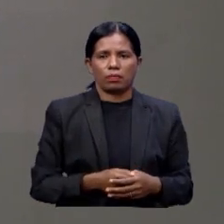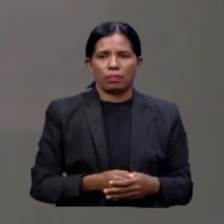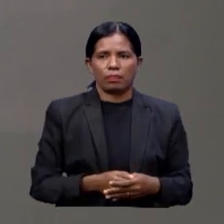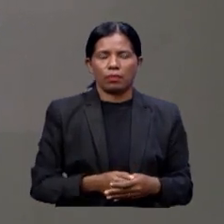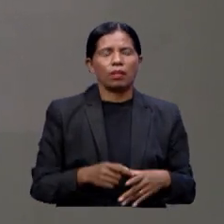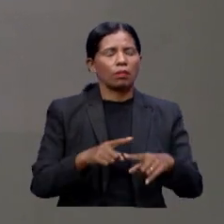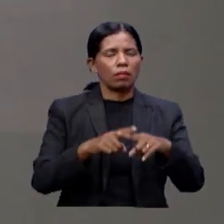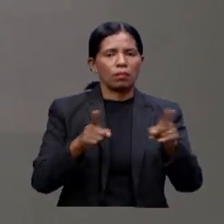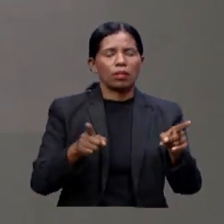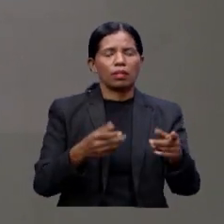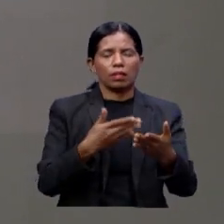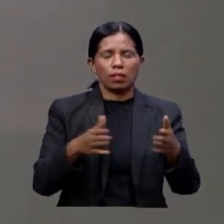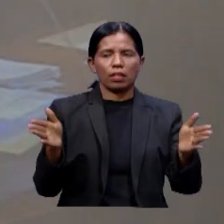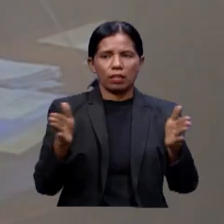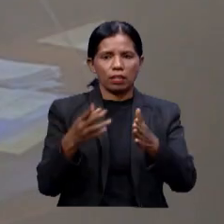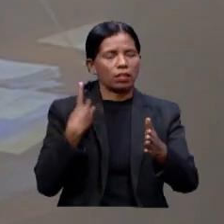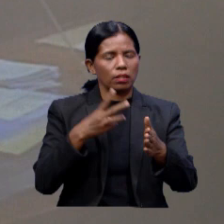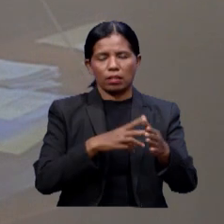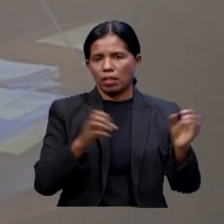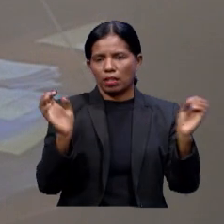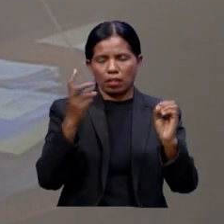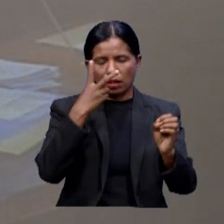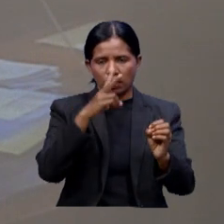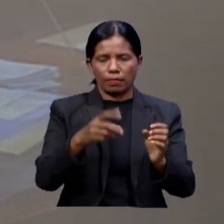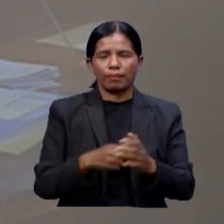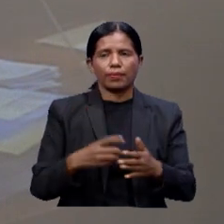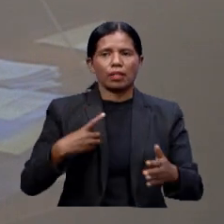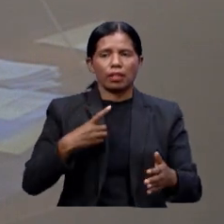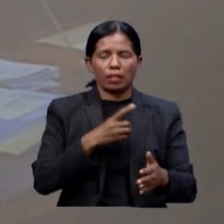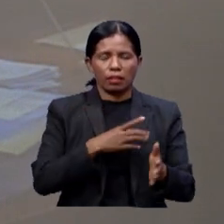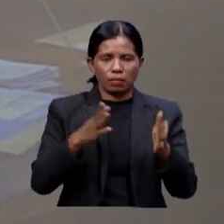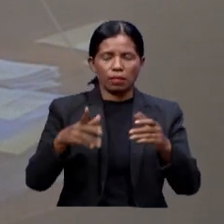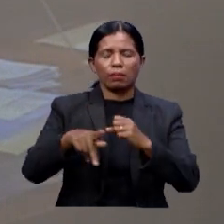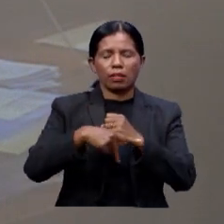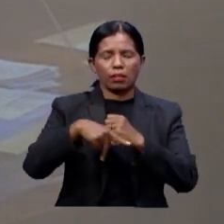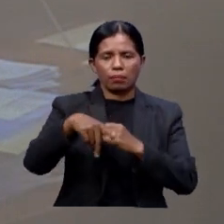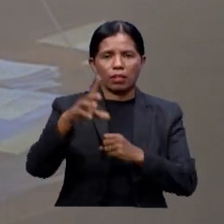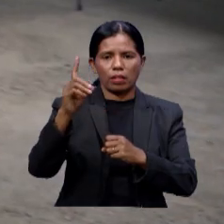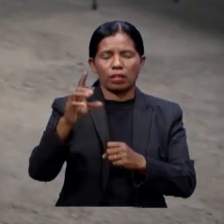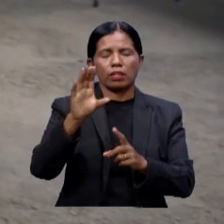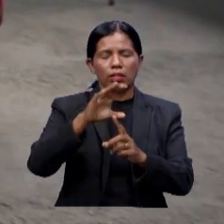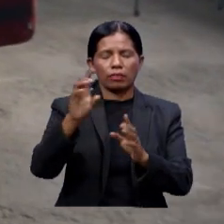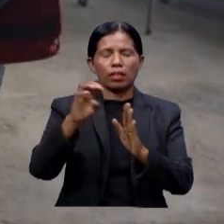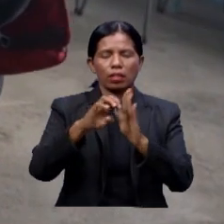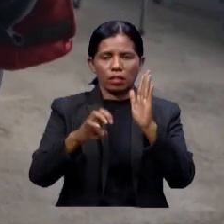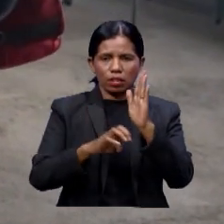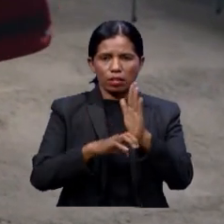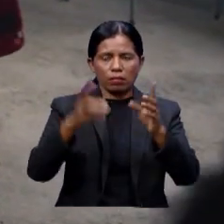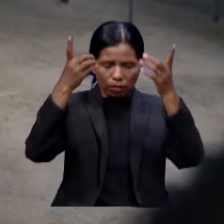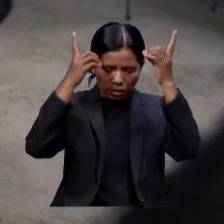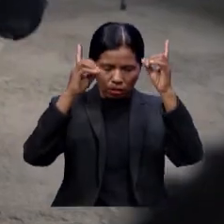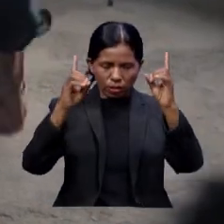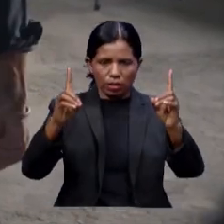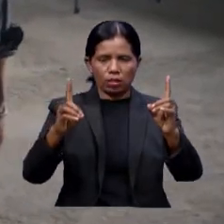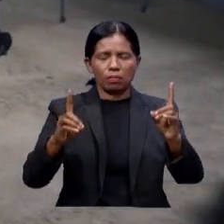mabe bot ki chira hane sane tala sukat. Enquanto deputado bancada PD considera lorong nebe se festado marca ba eleição parlamentar se la